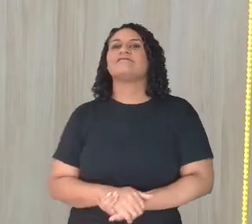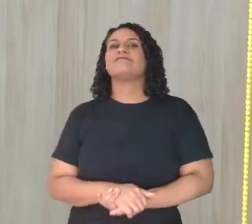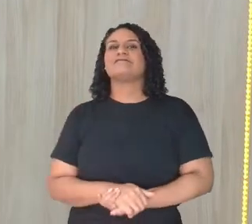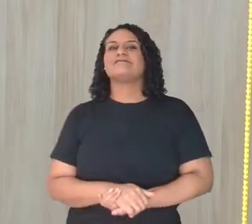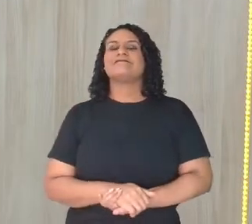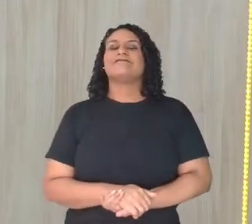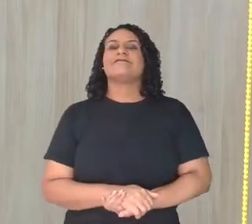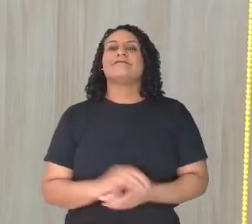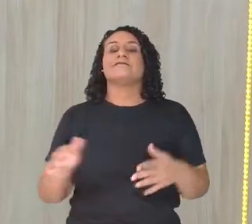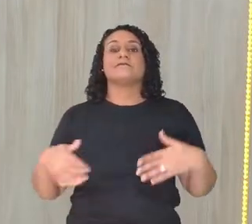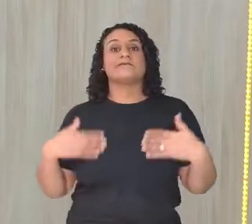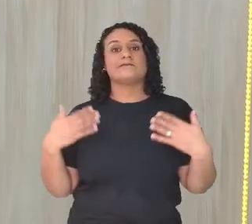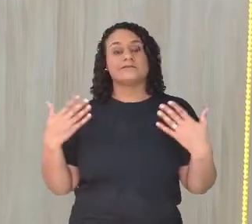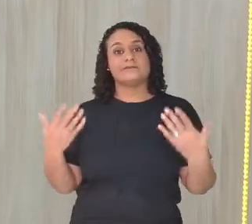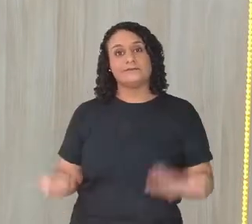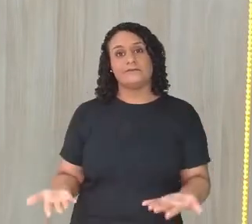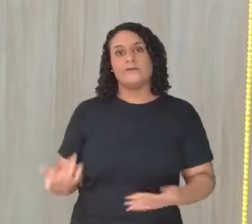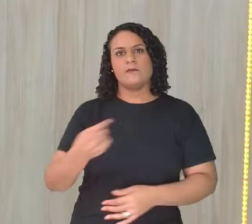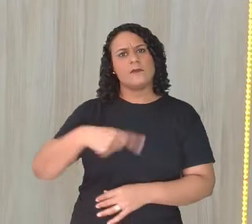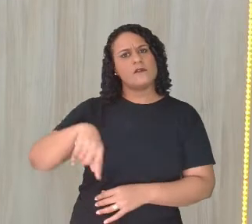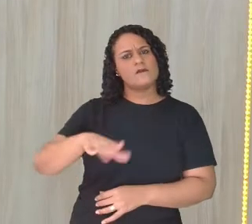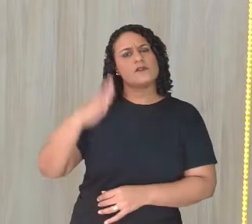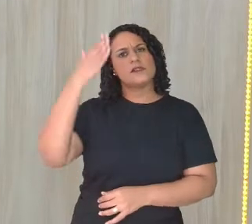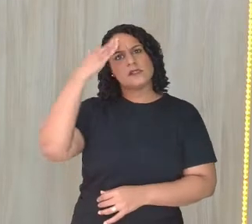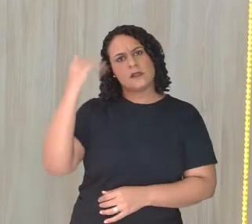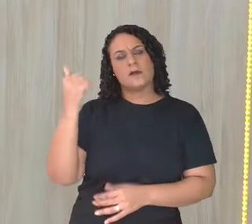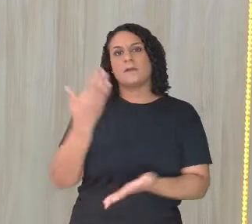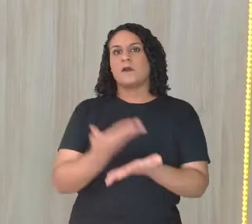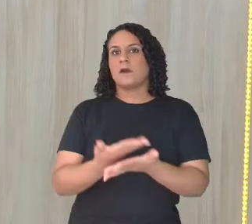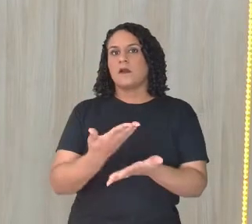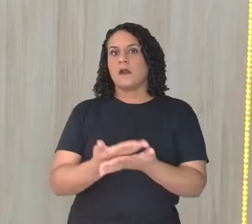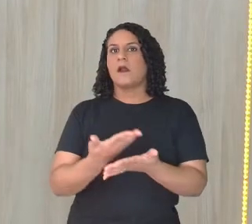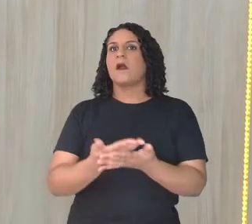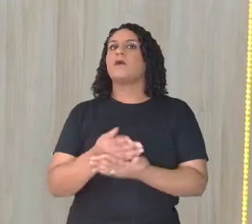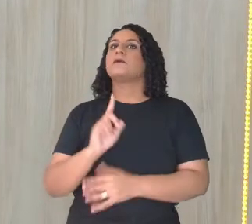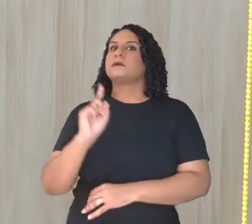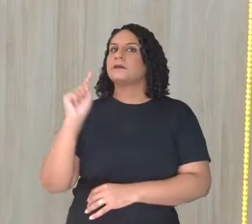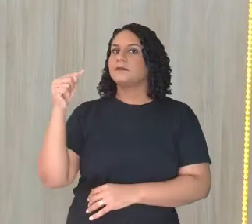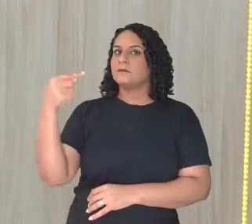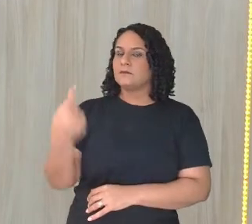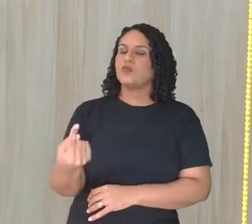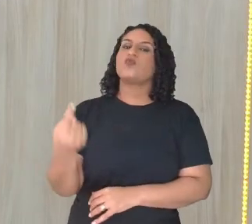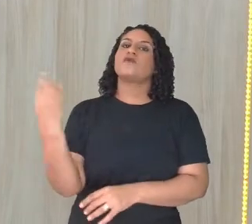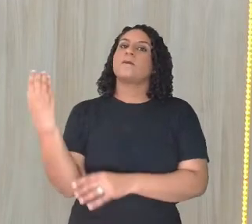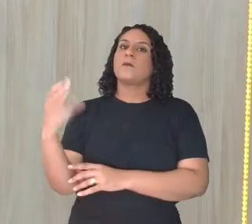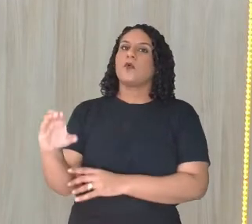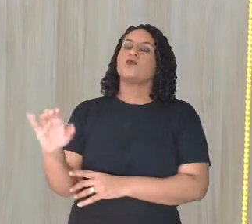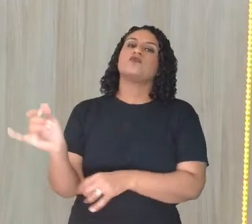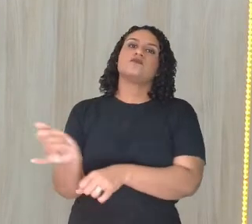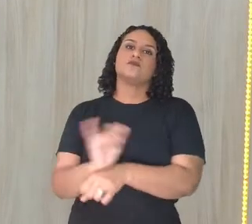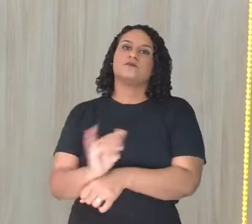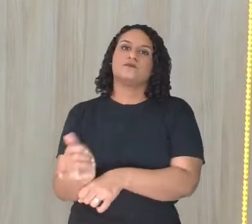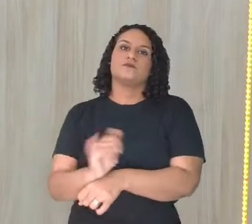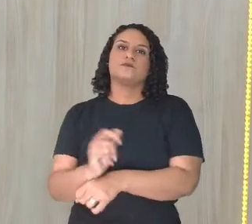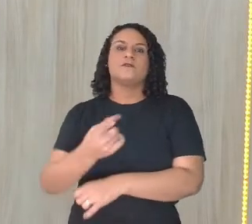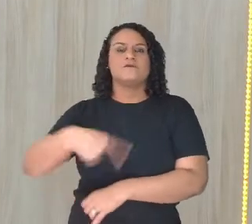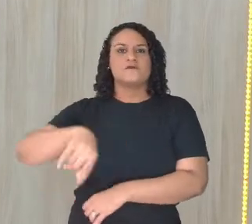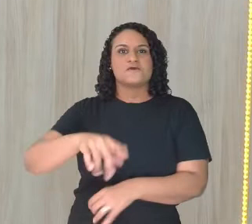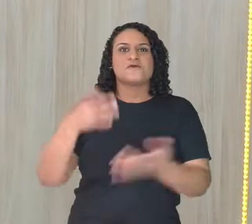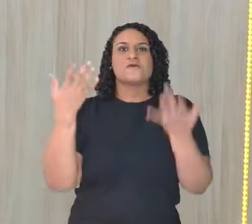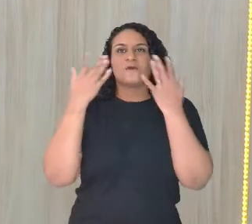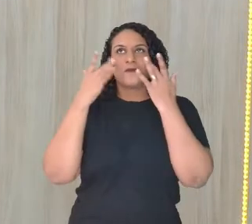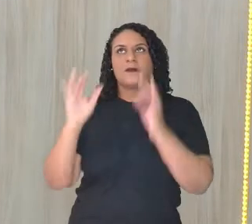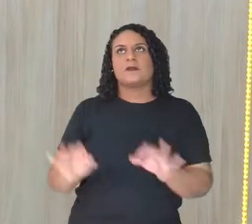praticar. Pessoal, vocês sabem que essa aula fica disponível para vocês no YouTube, né? Então, vocês podem